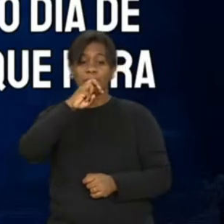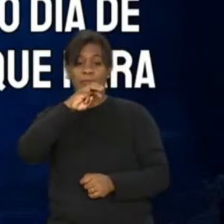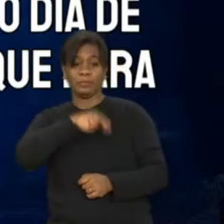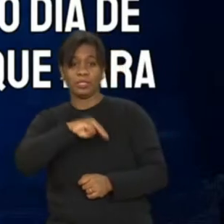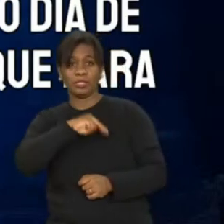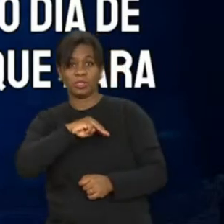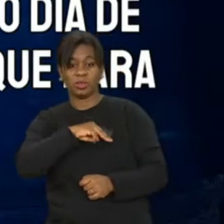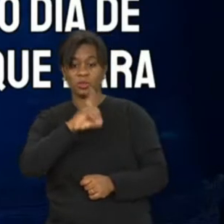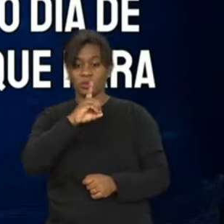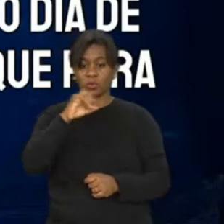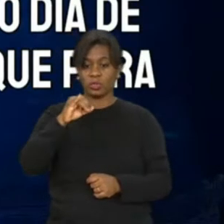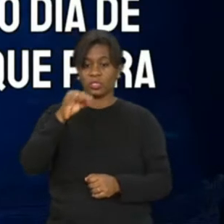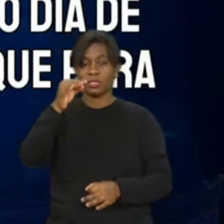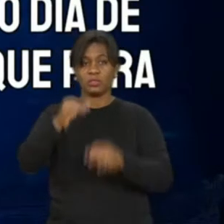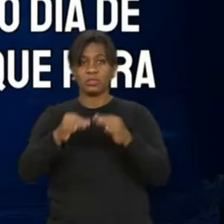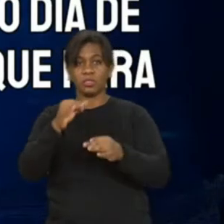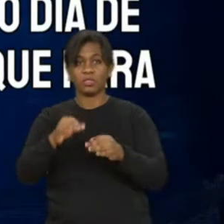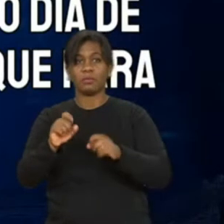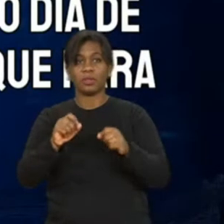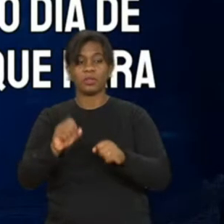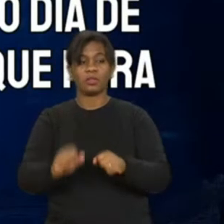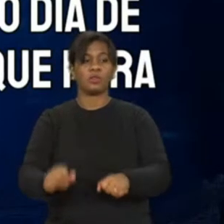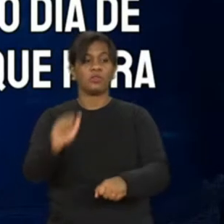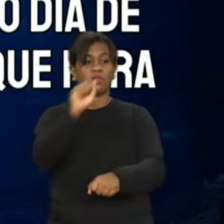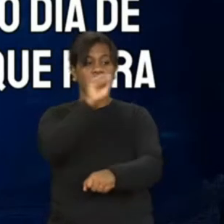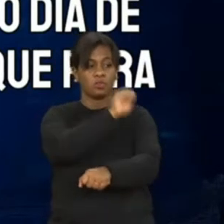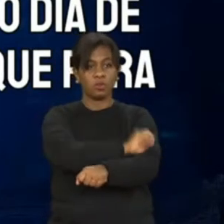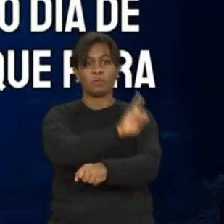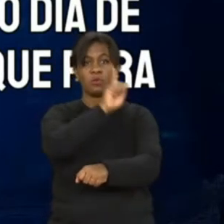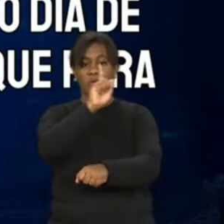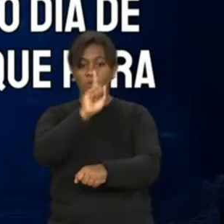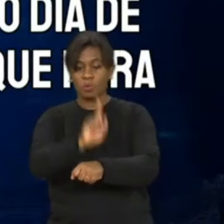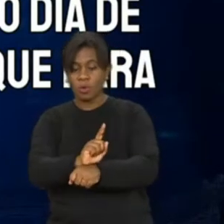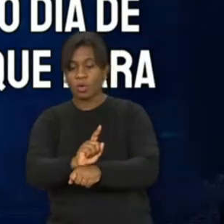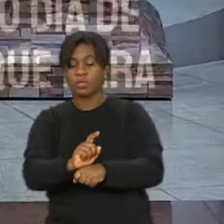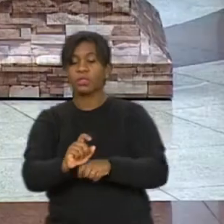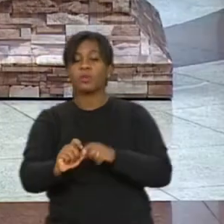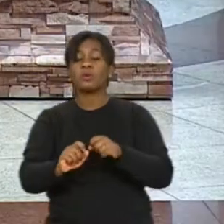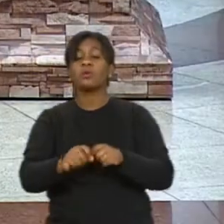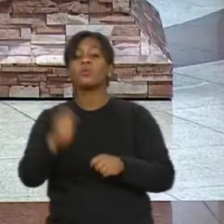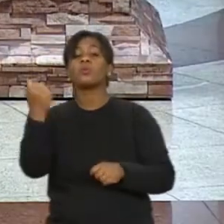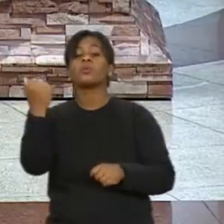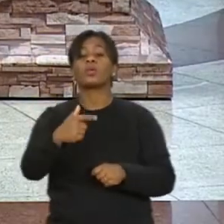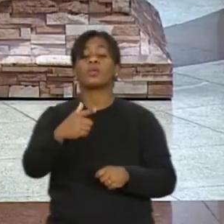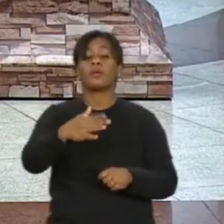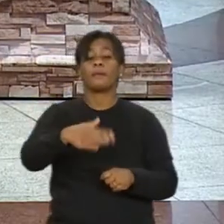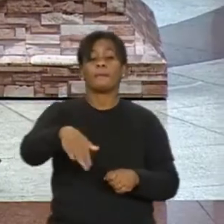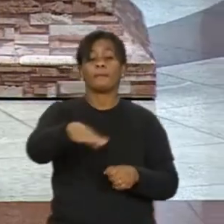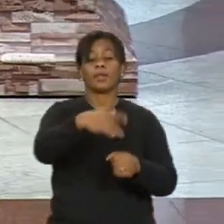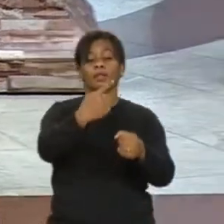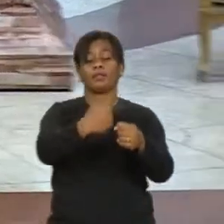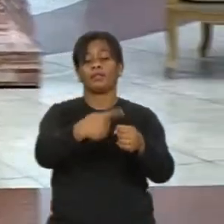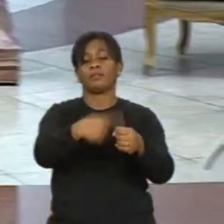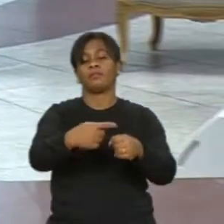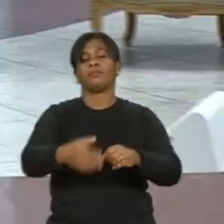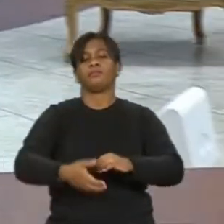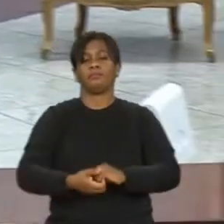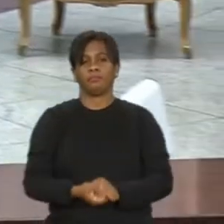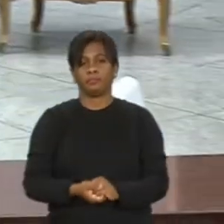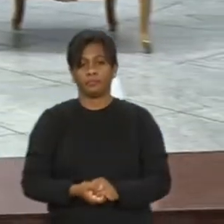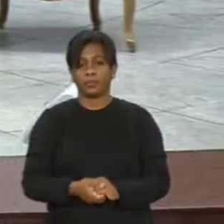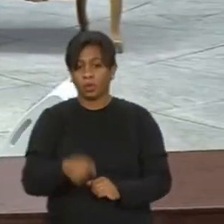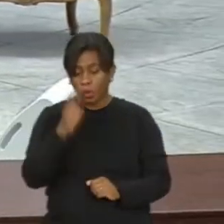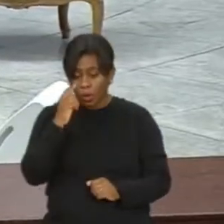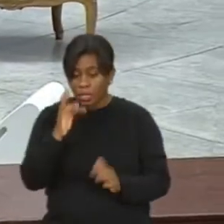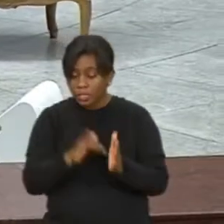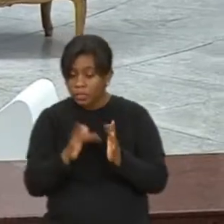e Gomorra do que para aquela cidade. Olha para mim, por favor. Olha o que Jesus fez. Ele viu